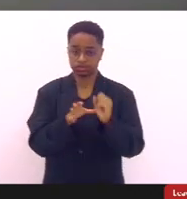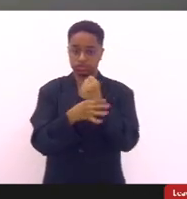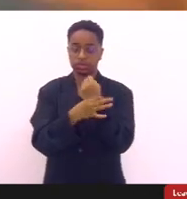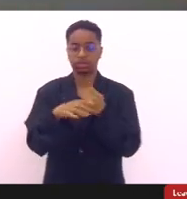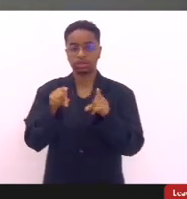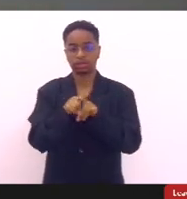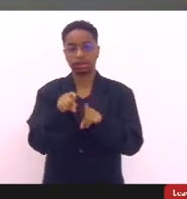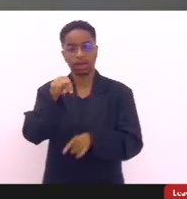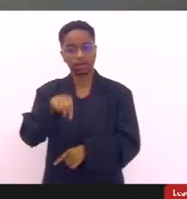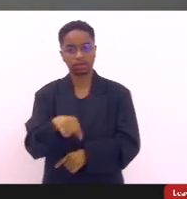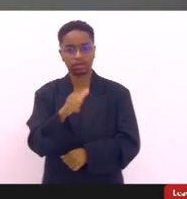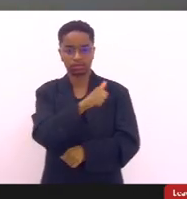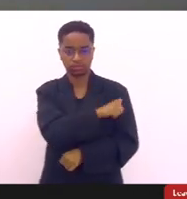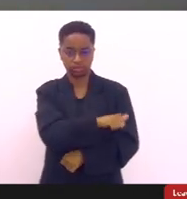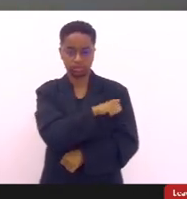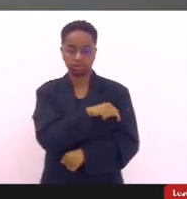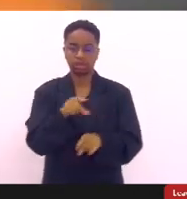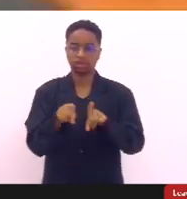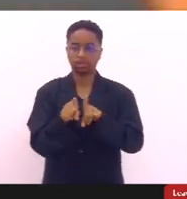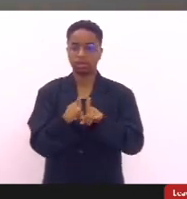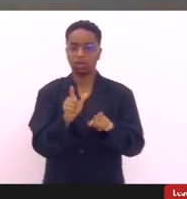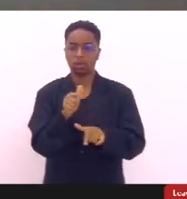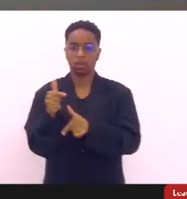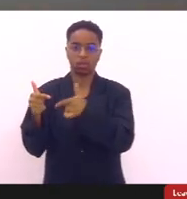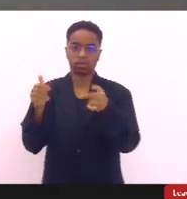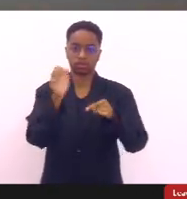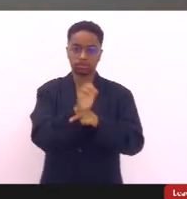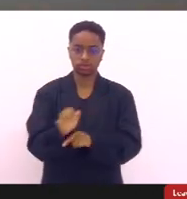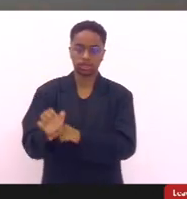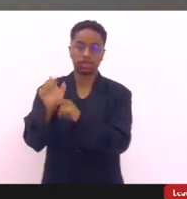do Rio de Janeiro, de vários estados do país, e de